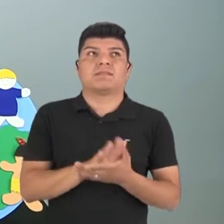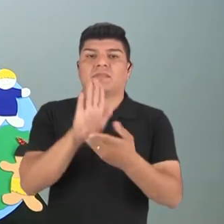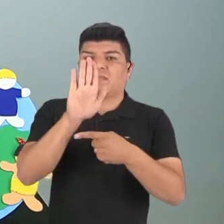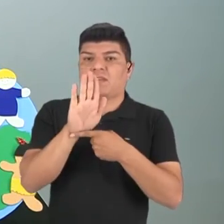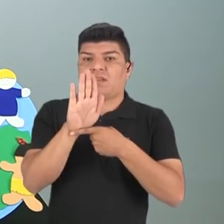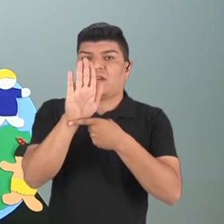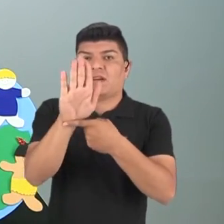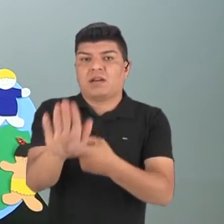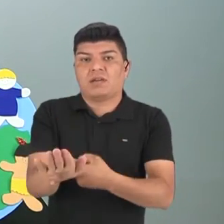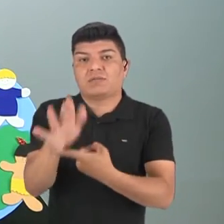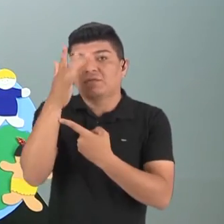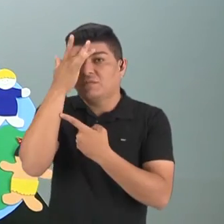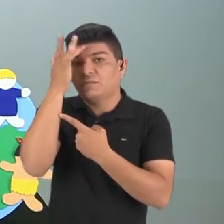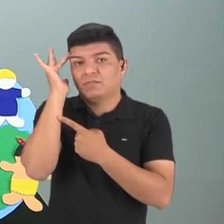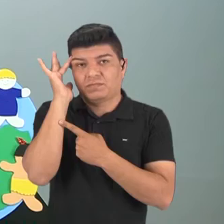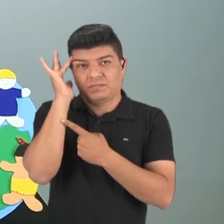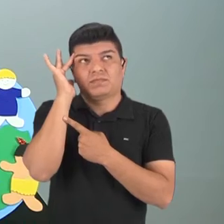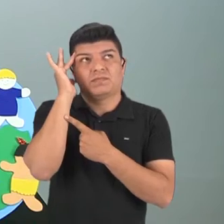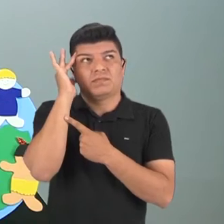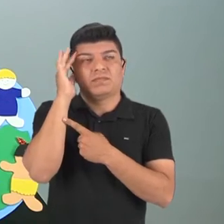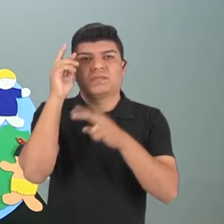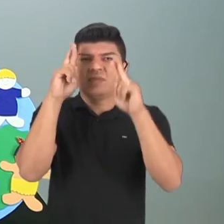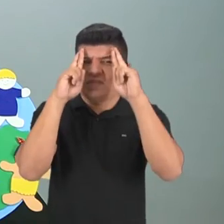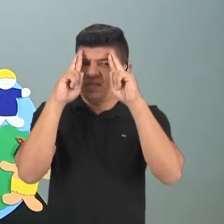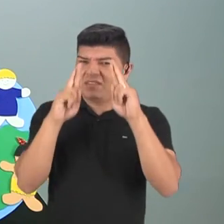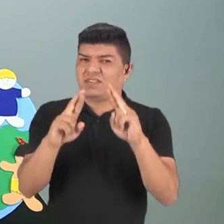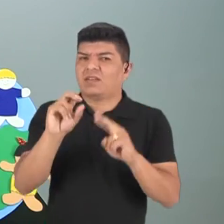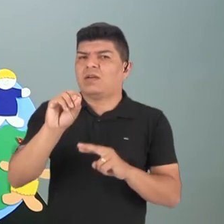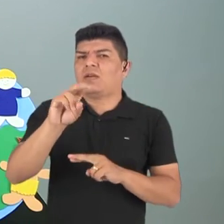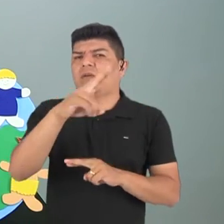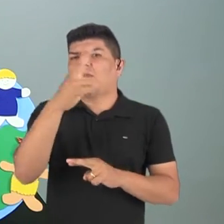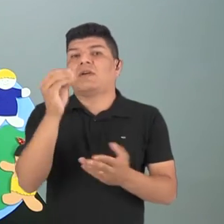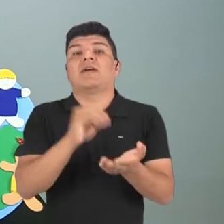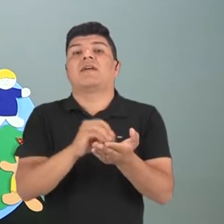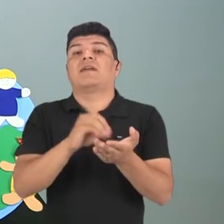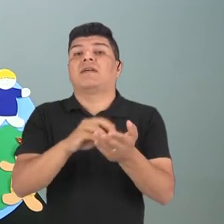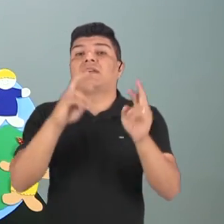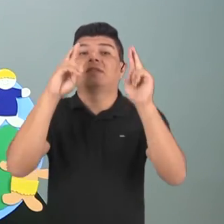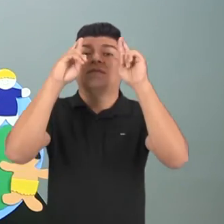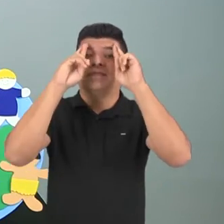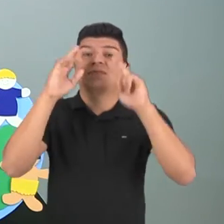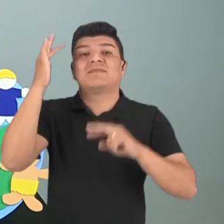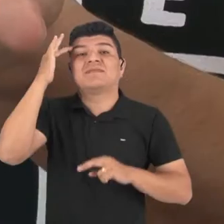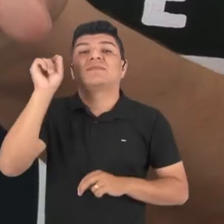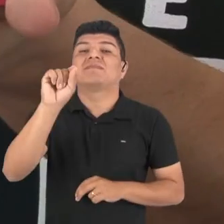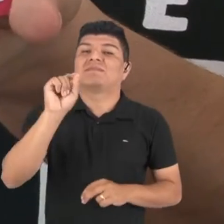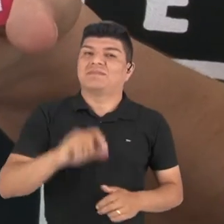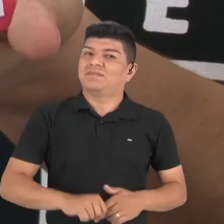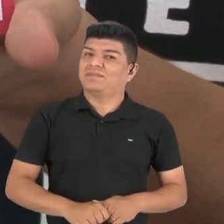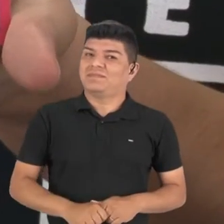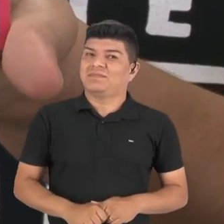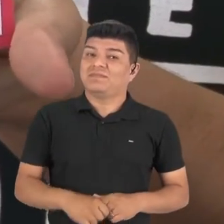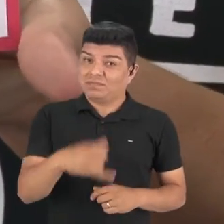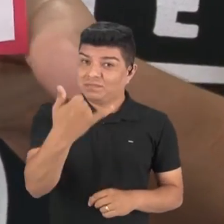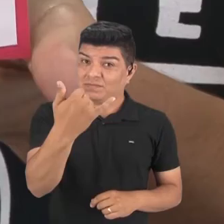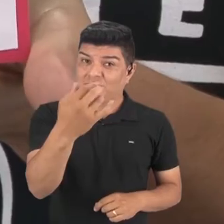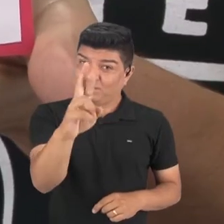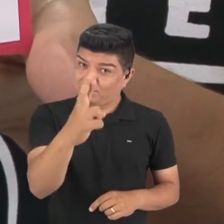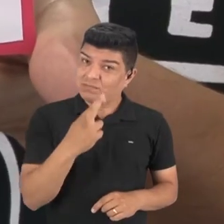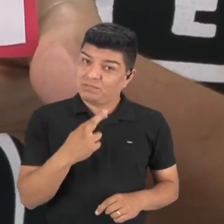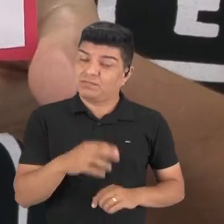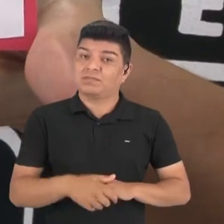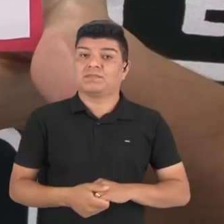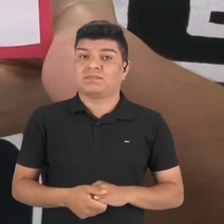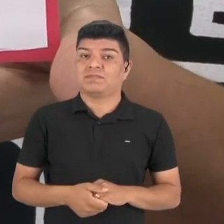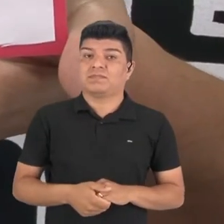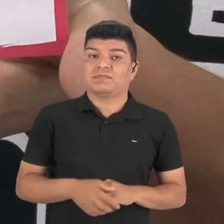as pessoas. É respeito ou é desrespeito? O que você acha? Ajudar as pessoas.